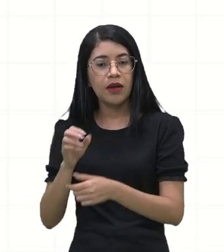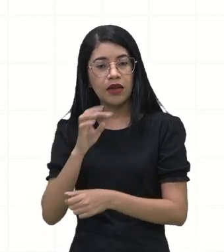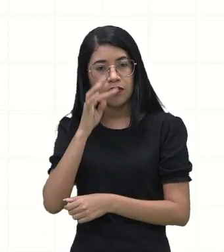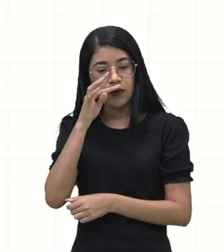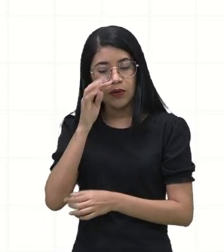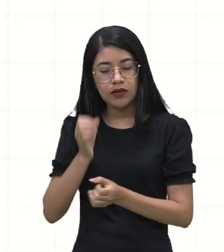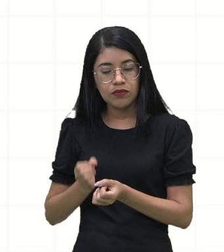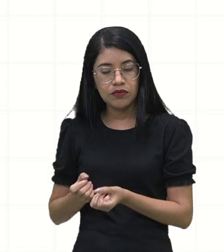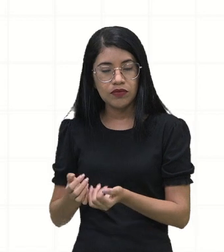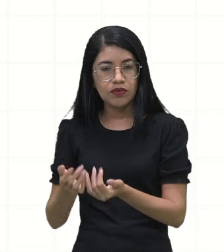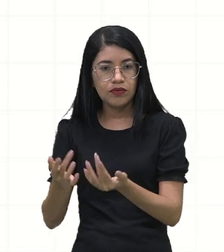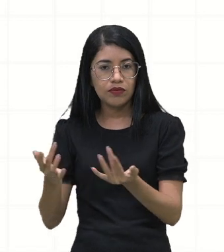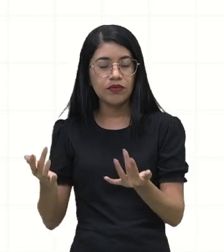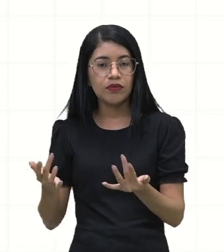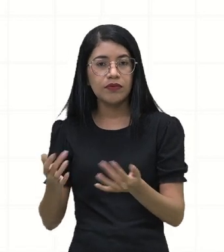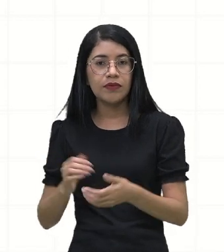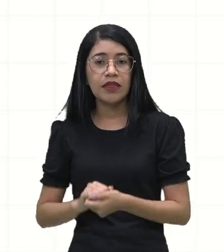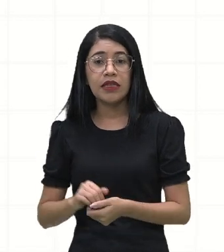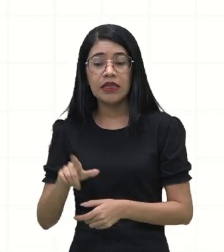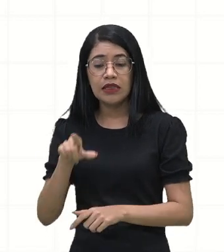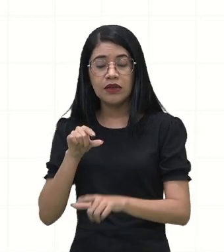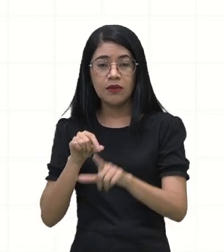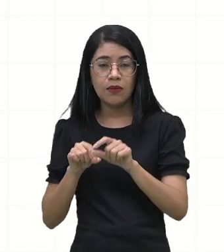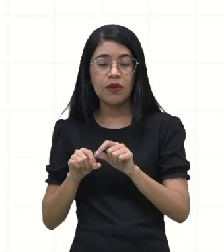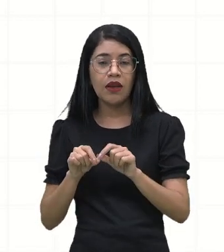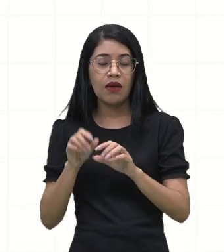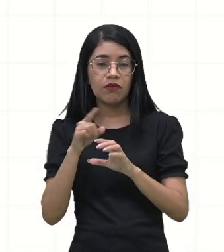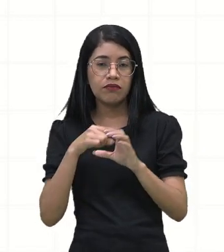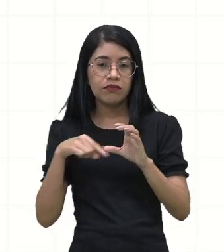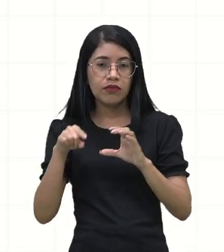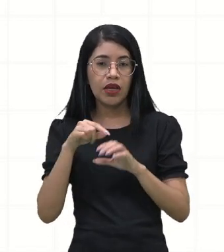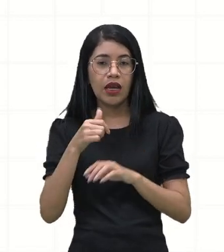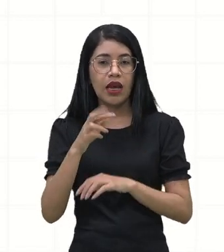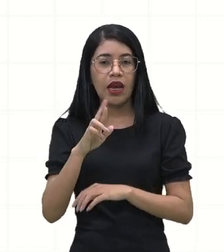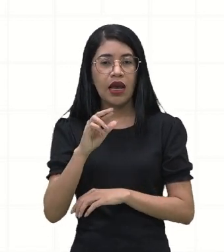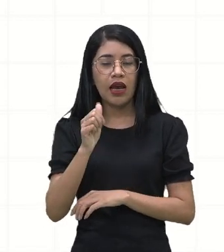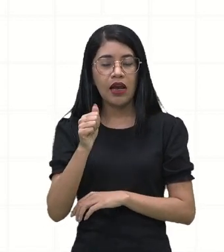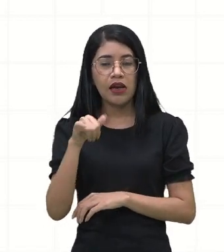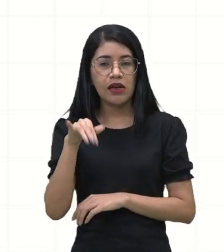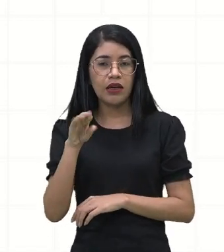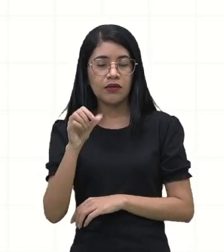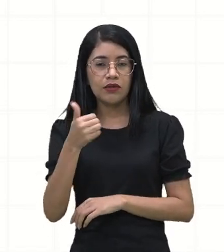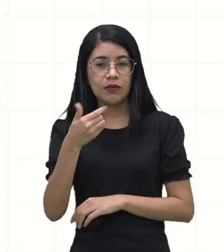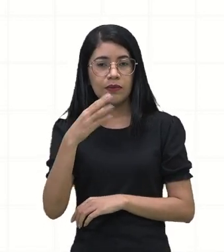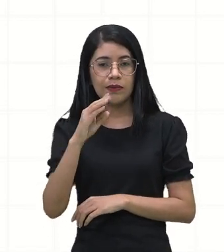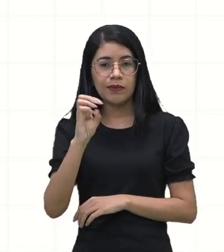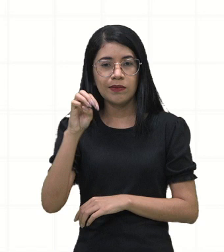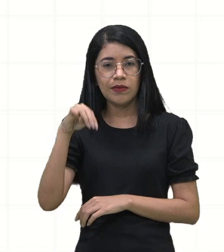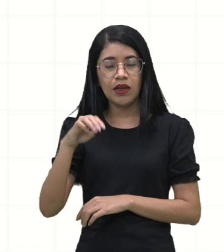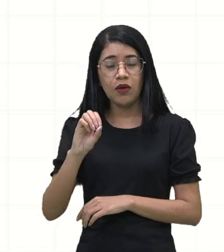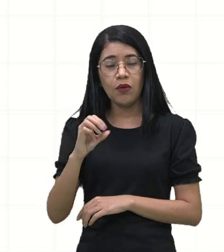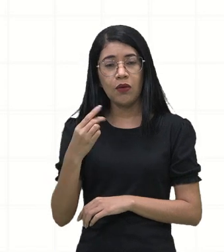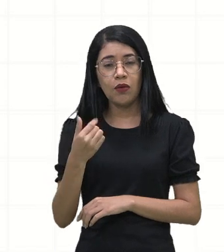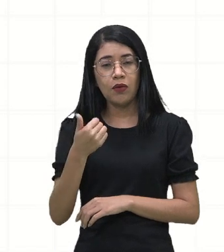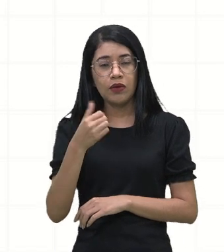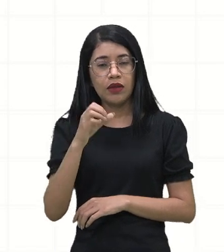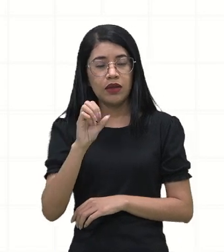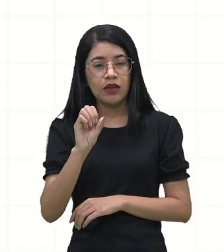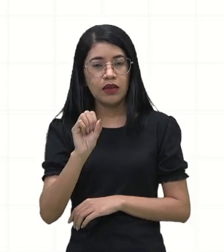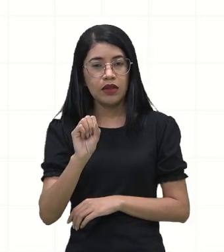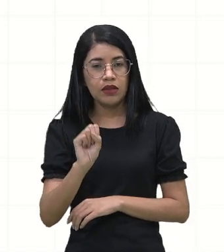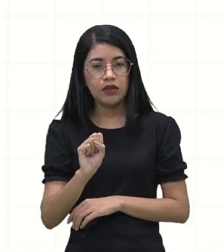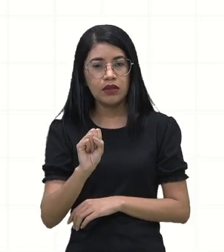pudesse escolher entre um canteiro de flores com raio de 10 metros ou de 18 metros, um diâmetro,